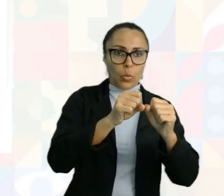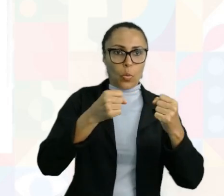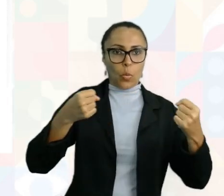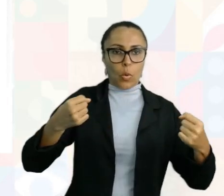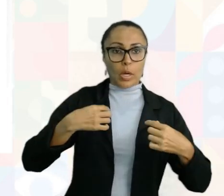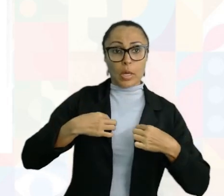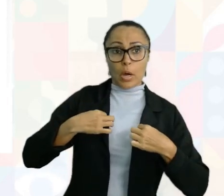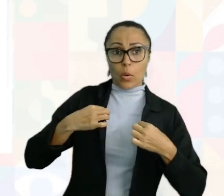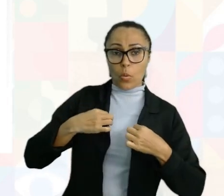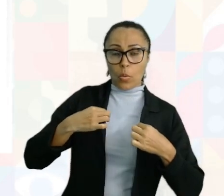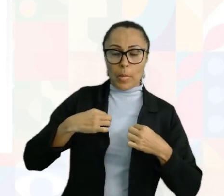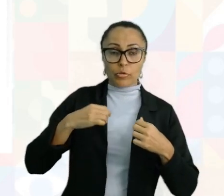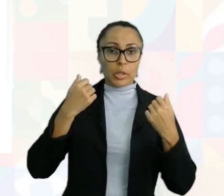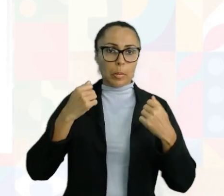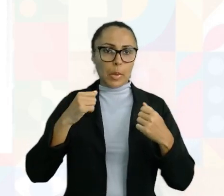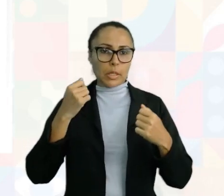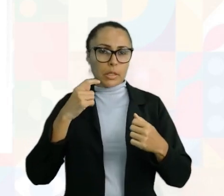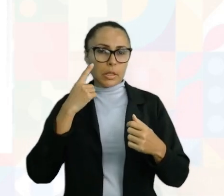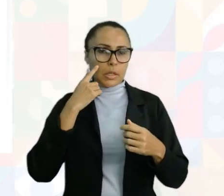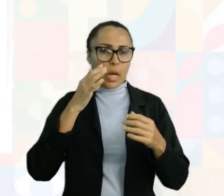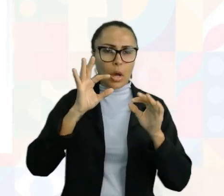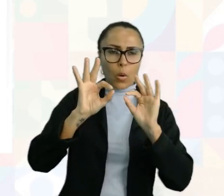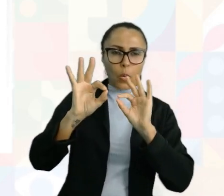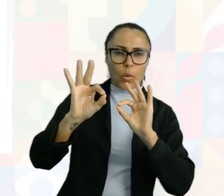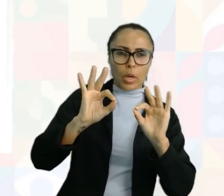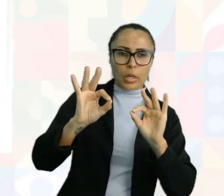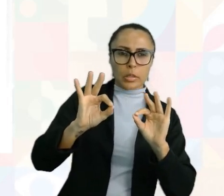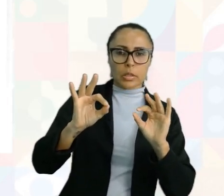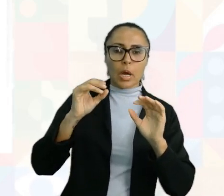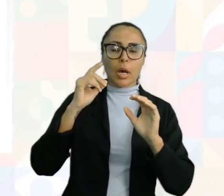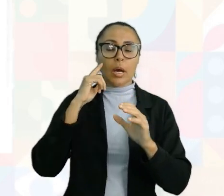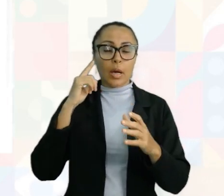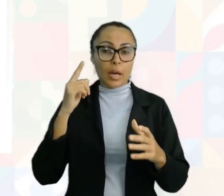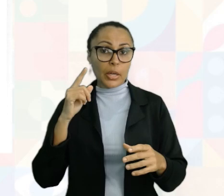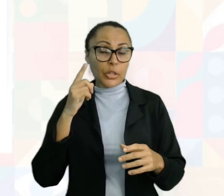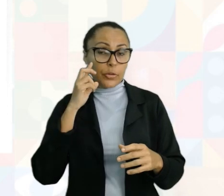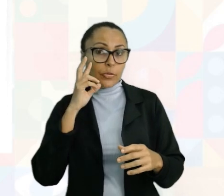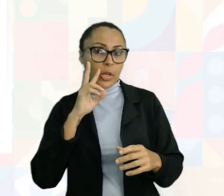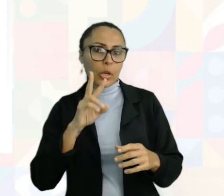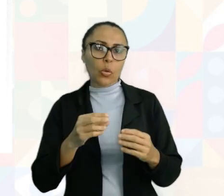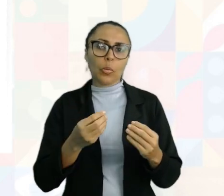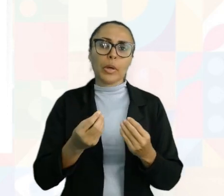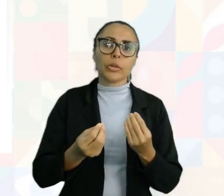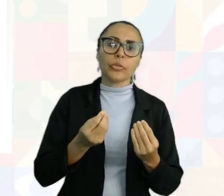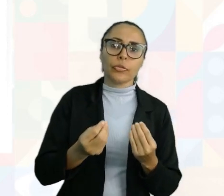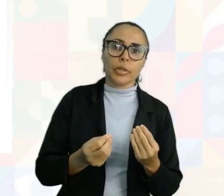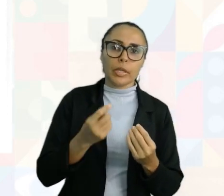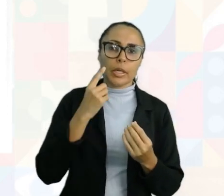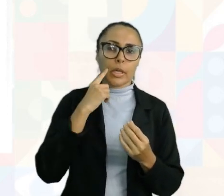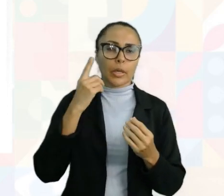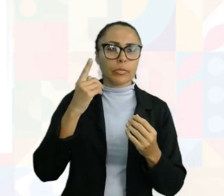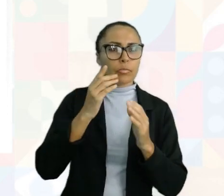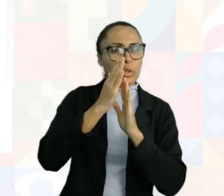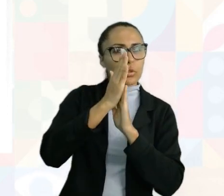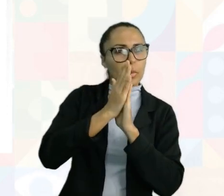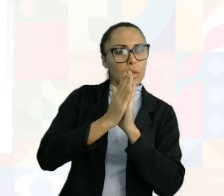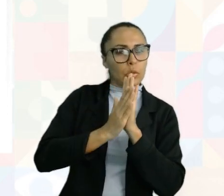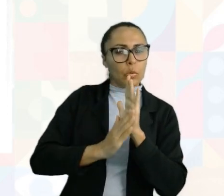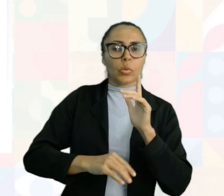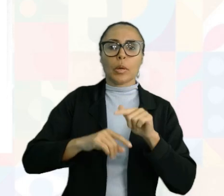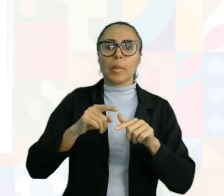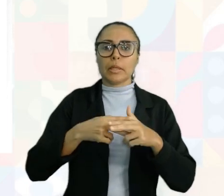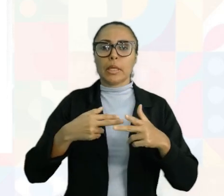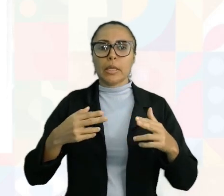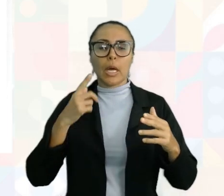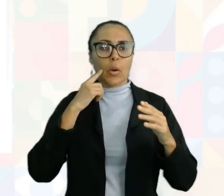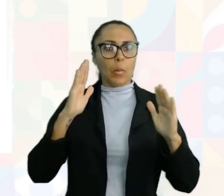armário, a gente precisa seccionar, né, esse objeto para a gente ver como é que fica a questão de espessura de material, a largura